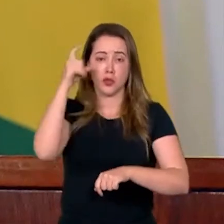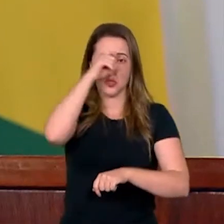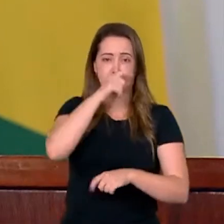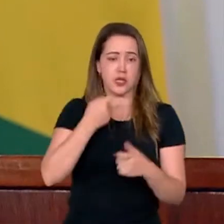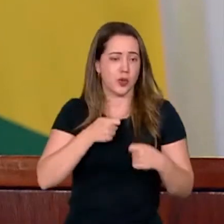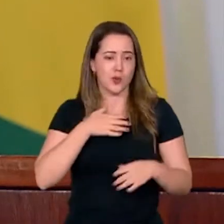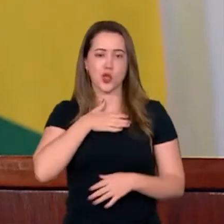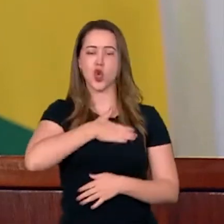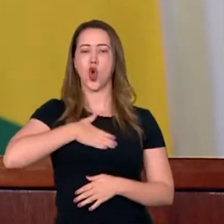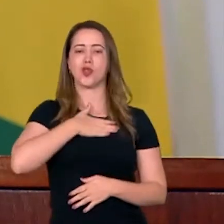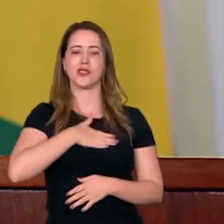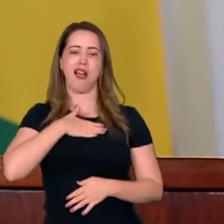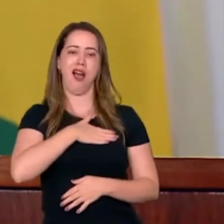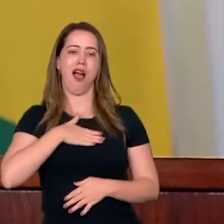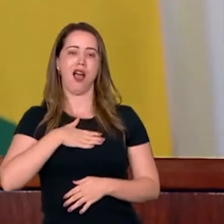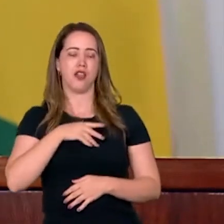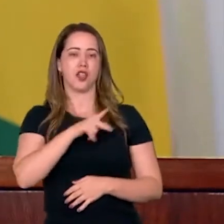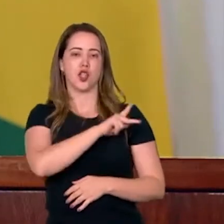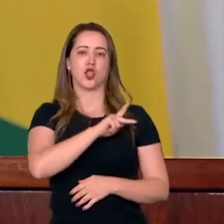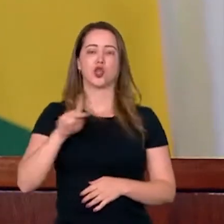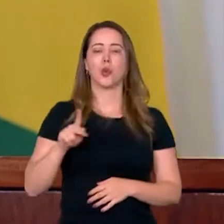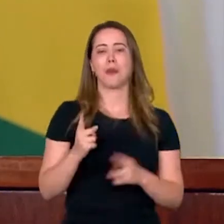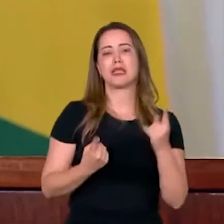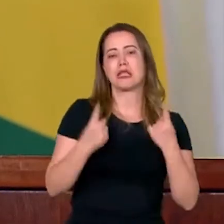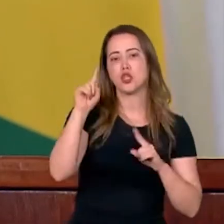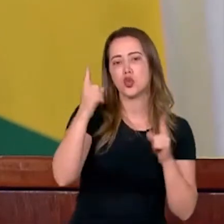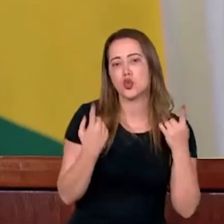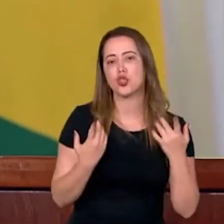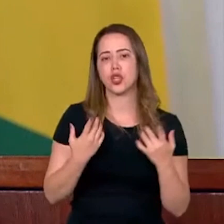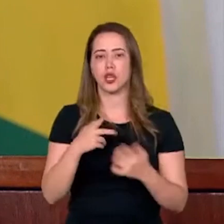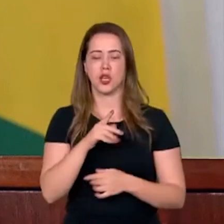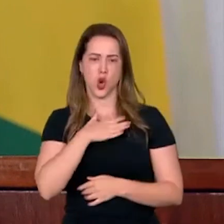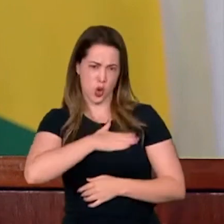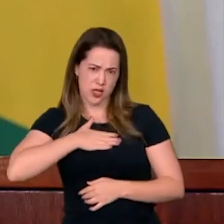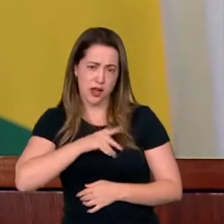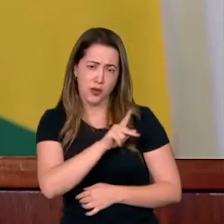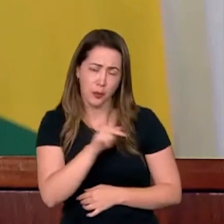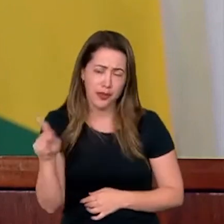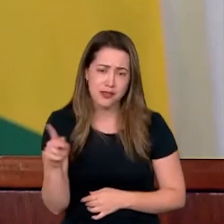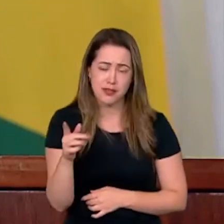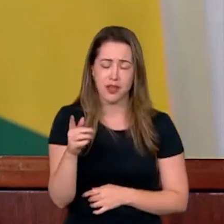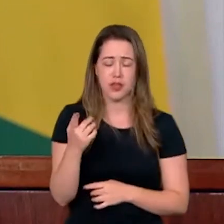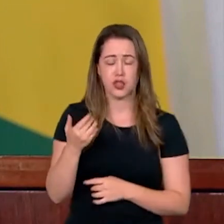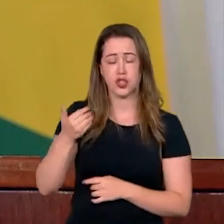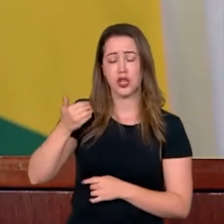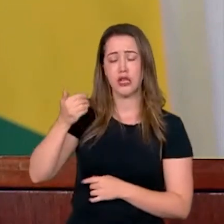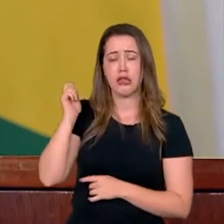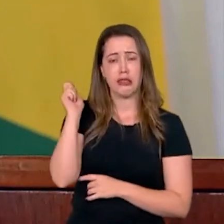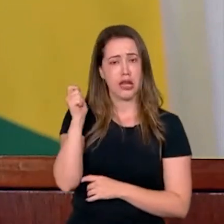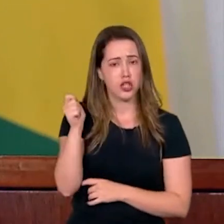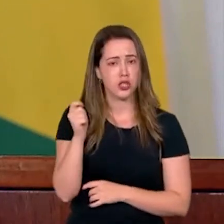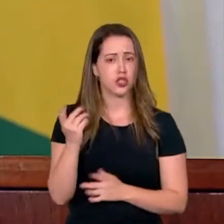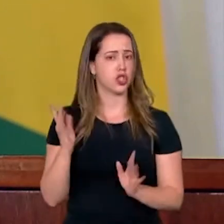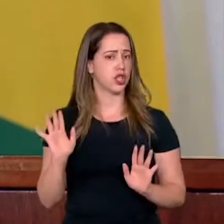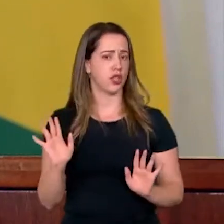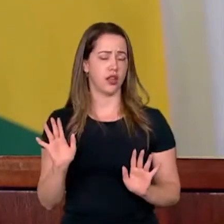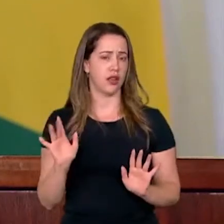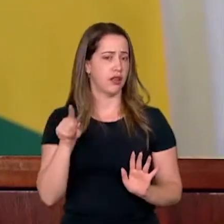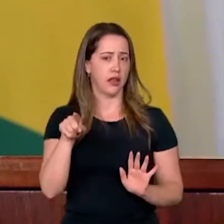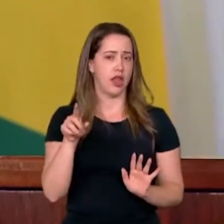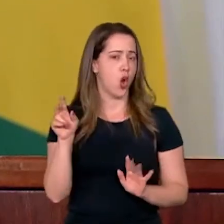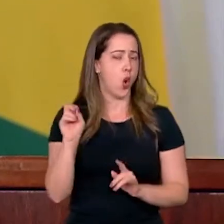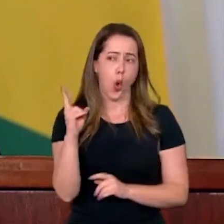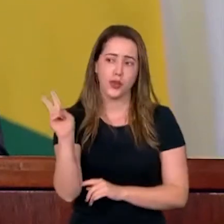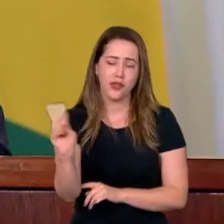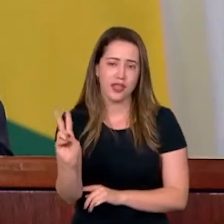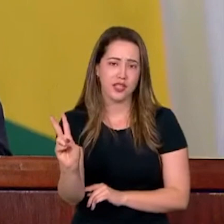presidente, sabe, do Chile, da Argentina, da Venezuela. Ele não tem que ser meu amigo, ele tem que ser presidente do